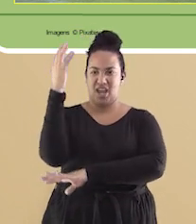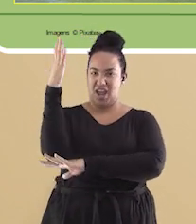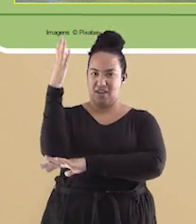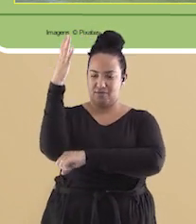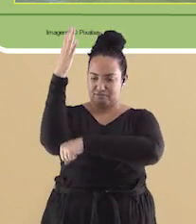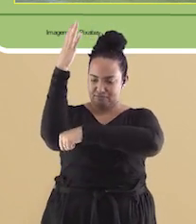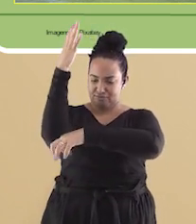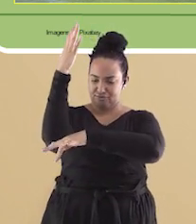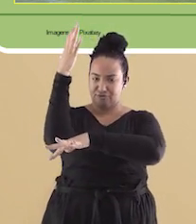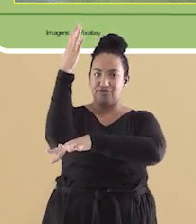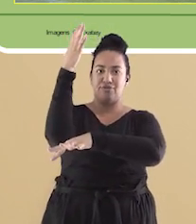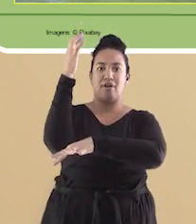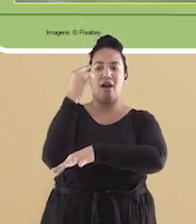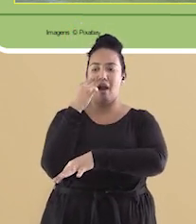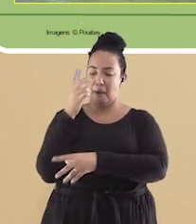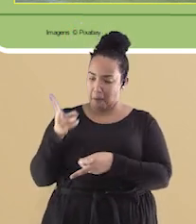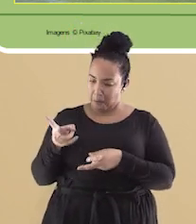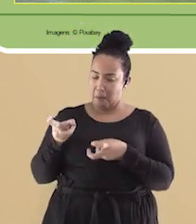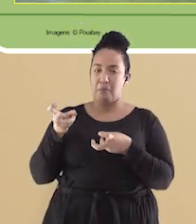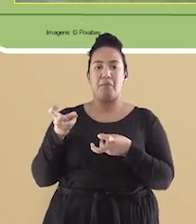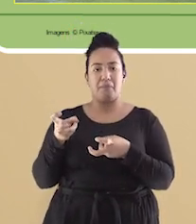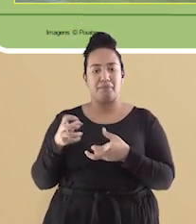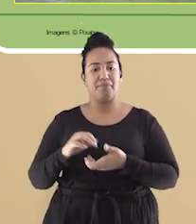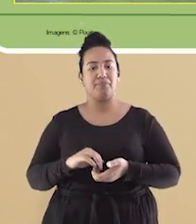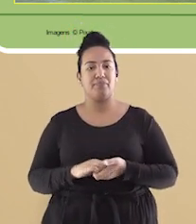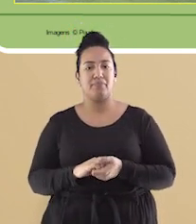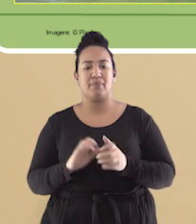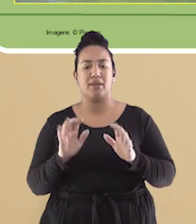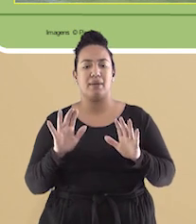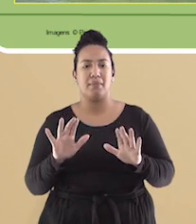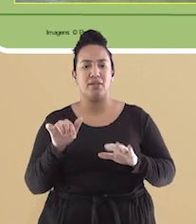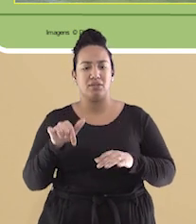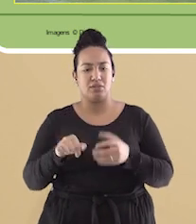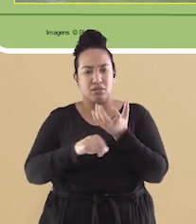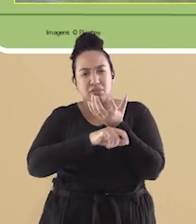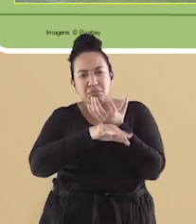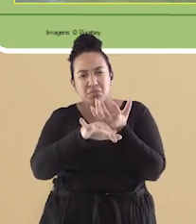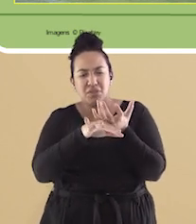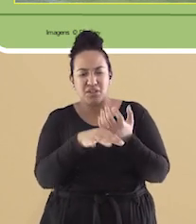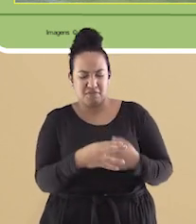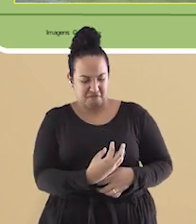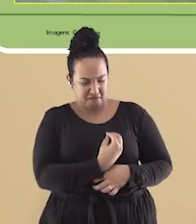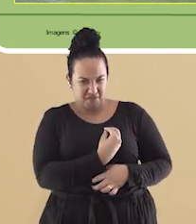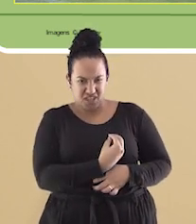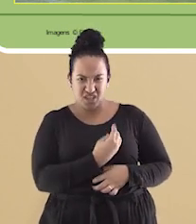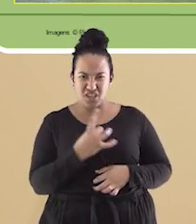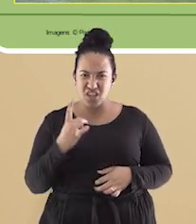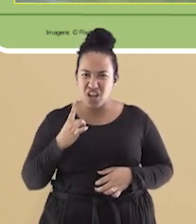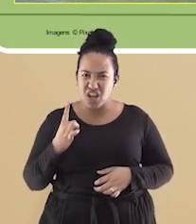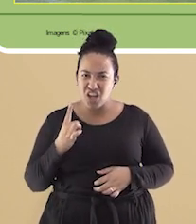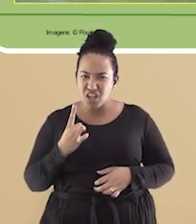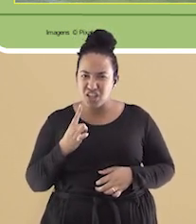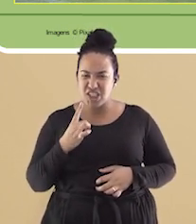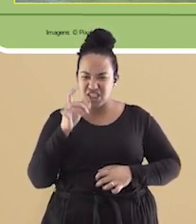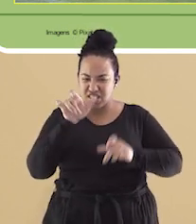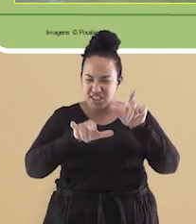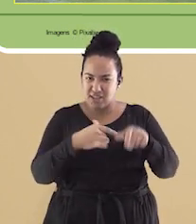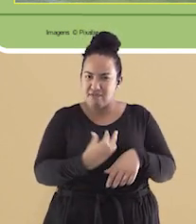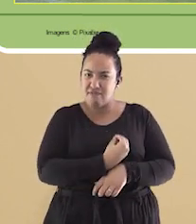etc. Mas quanta vida um mangue abriga, hein? Qual a importância desse